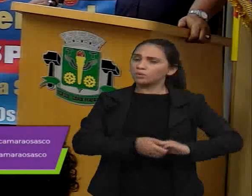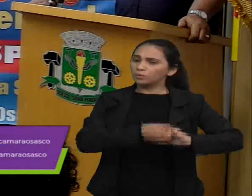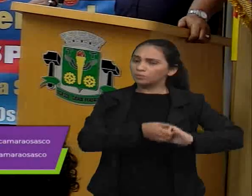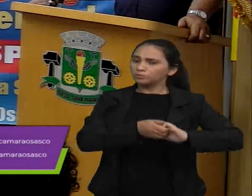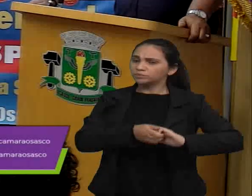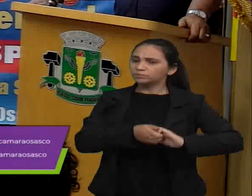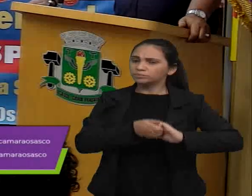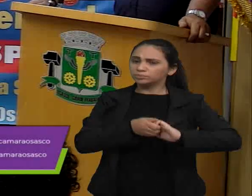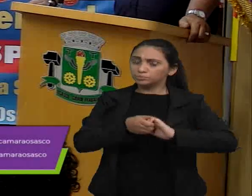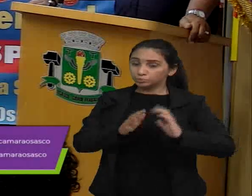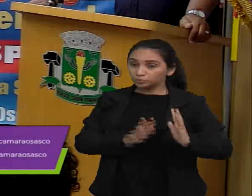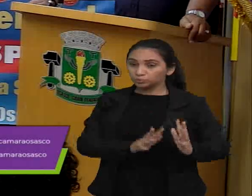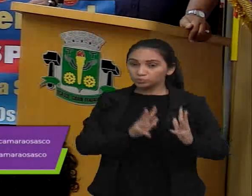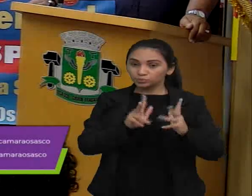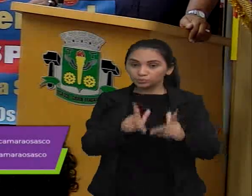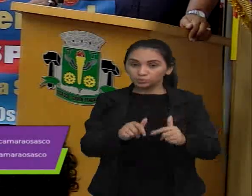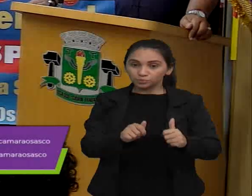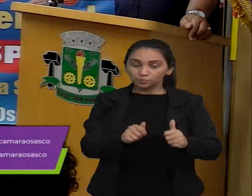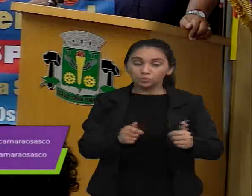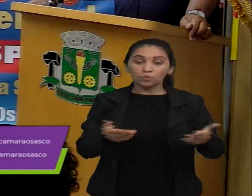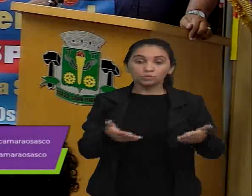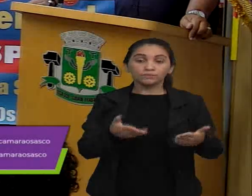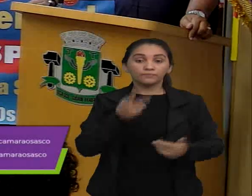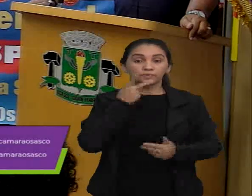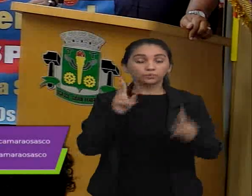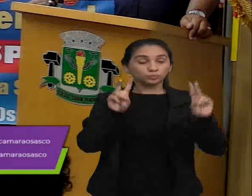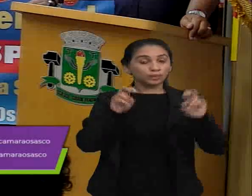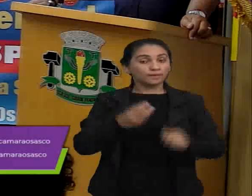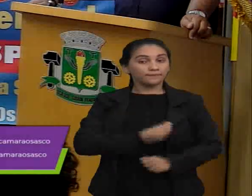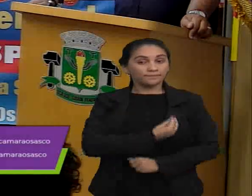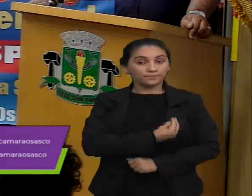eu quero dizer que estamos aqui pela vida